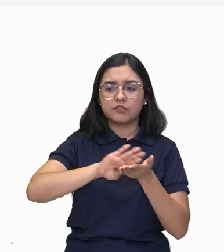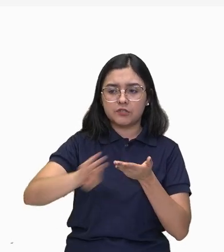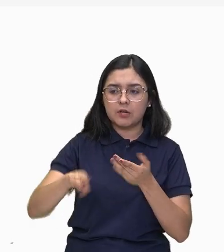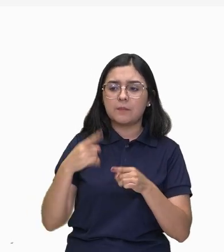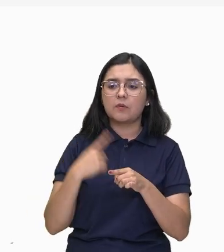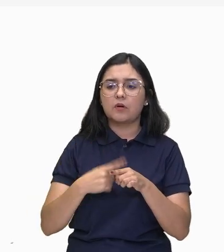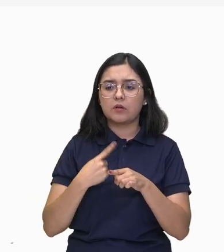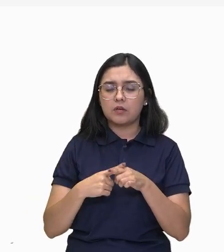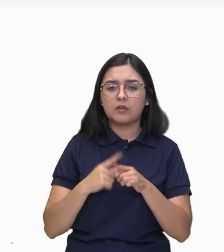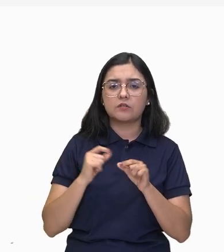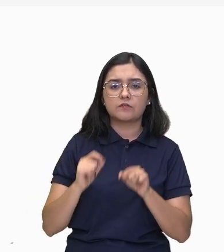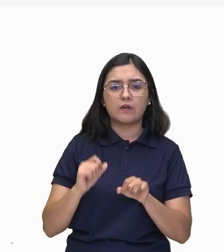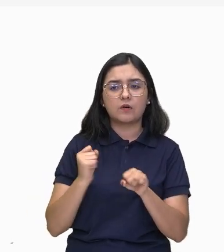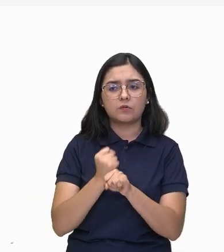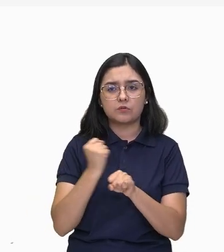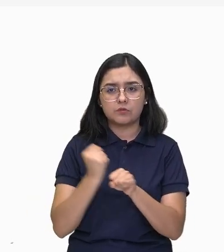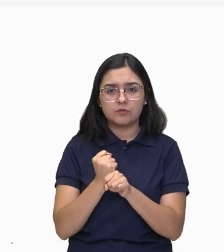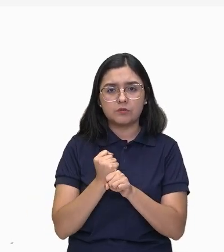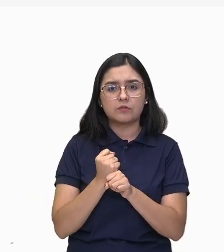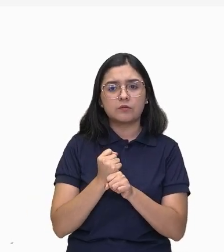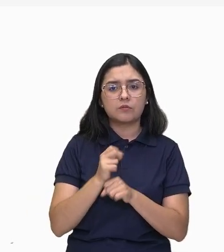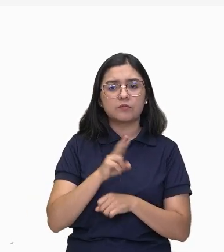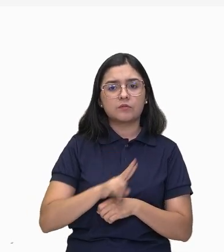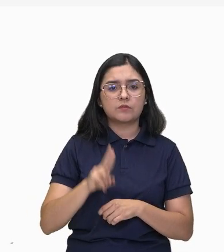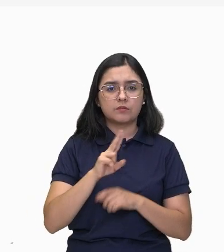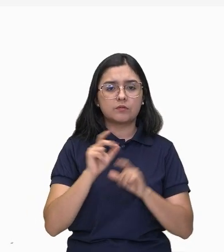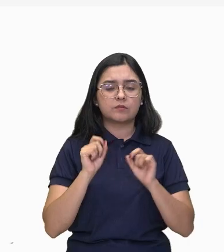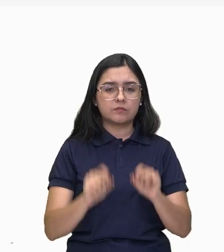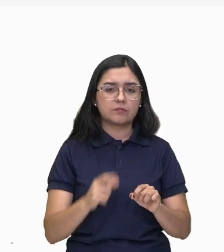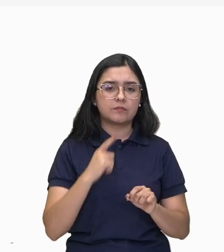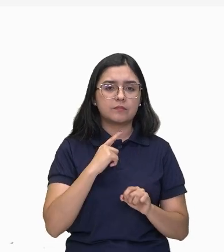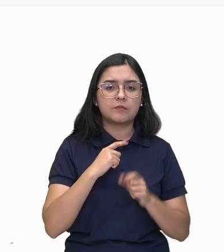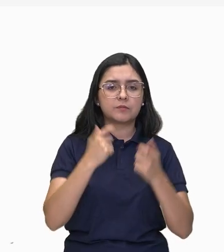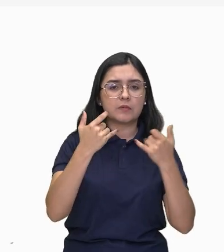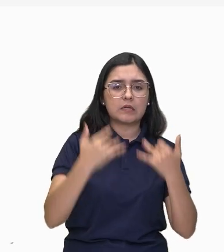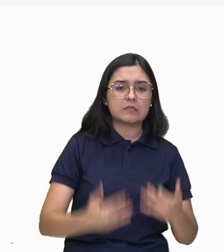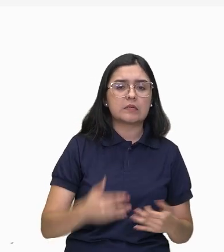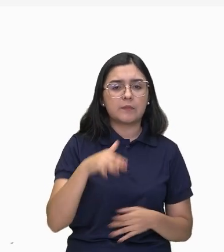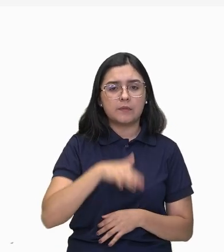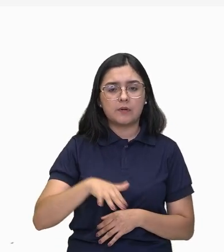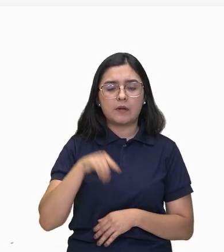fazer até mesmo usando uma justificativa ambiental, né? Não, vamos